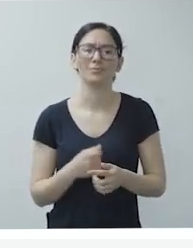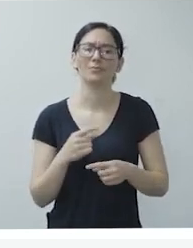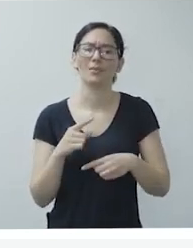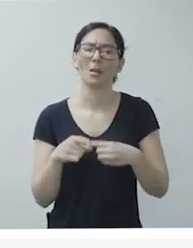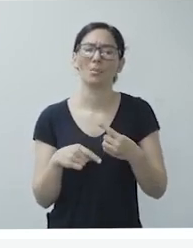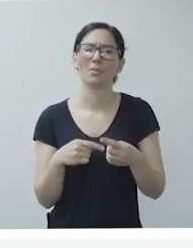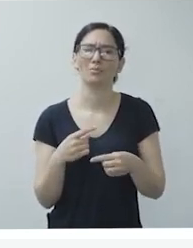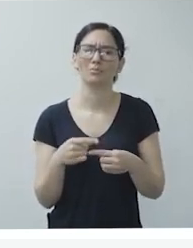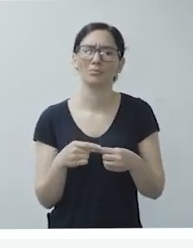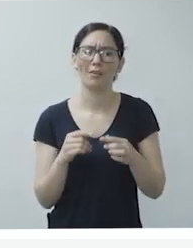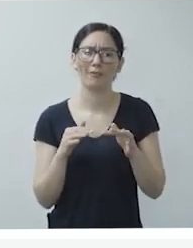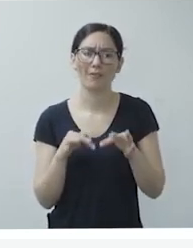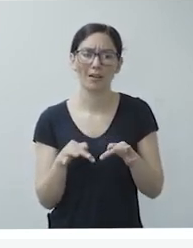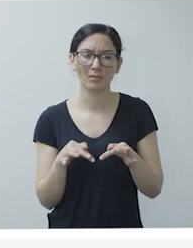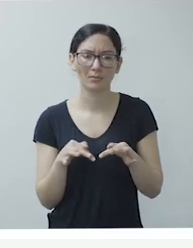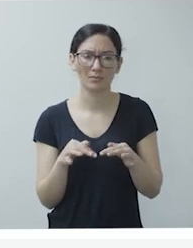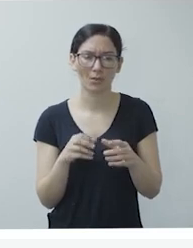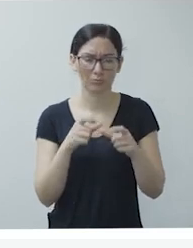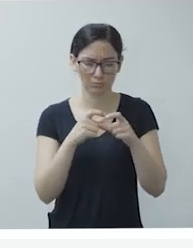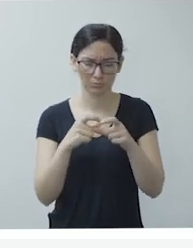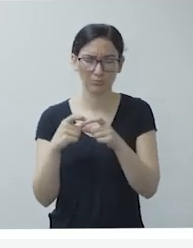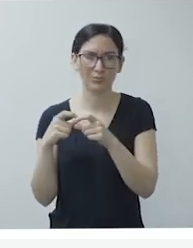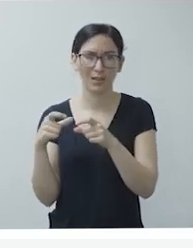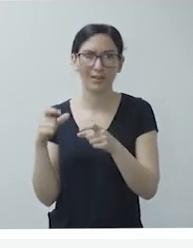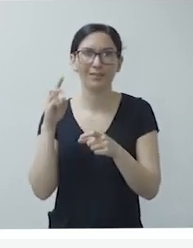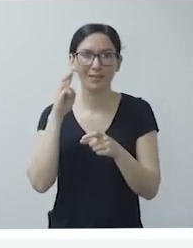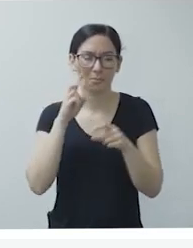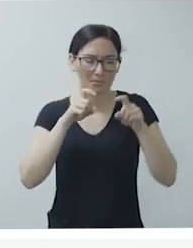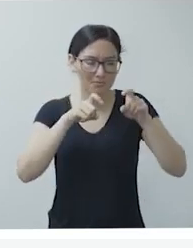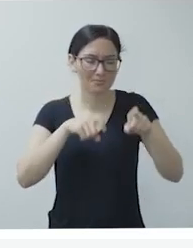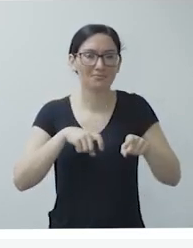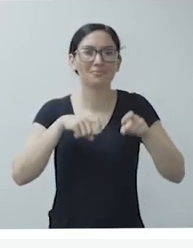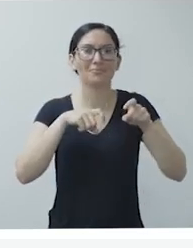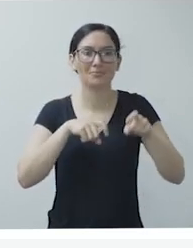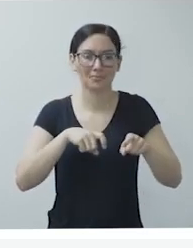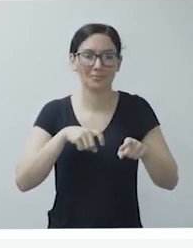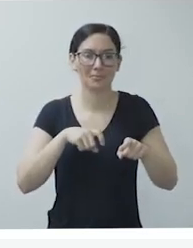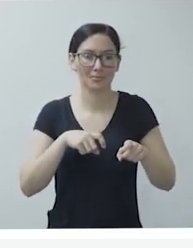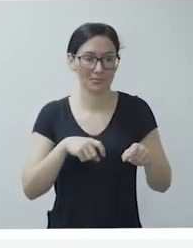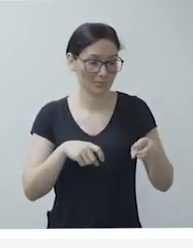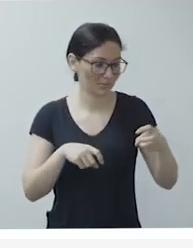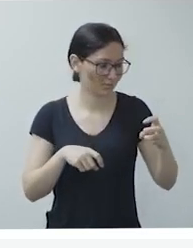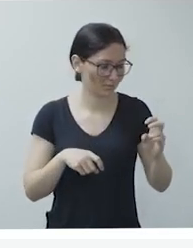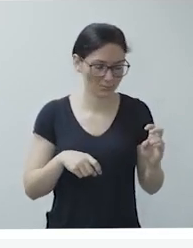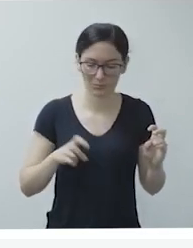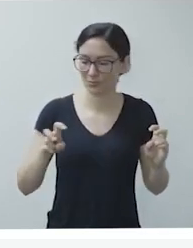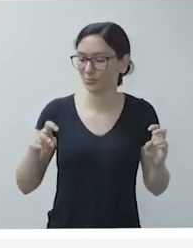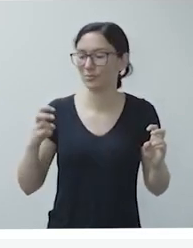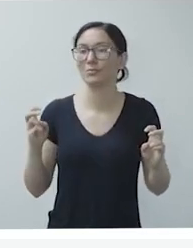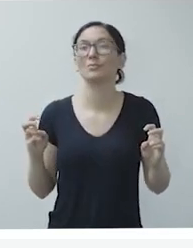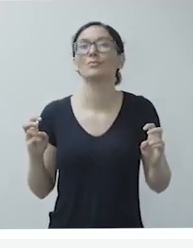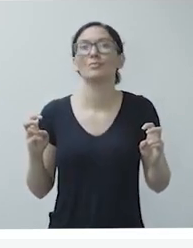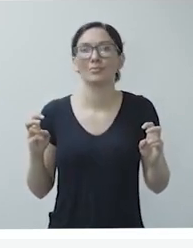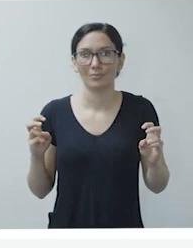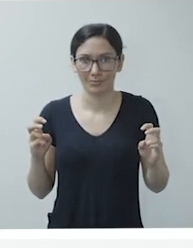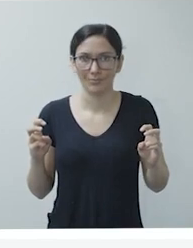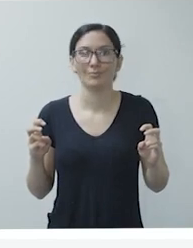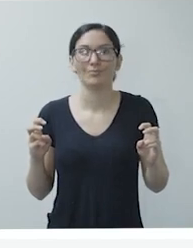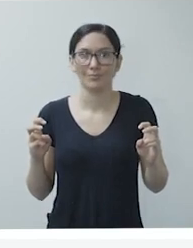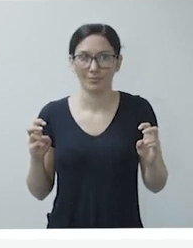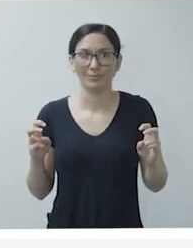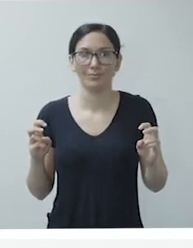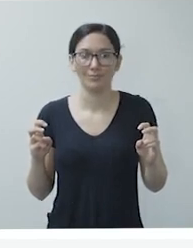aqueles bonequinhos da fazenda. A professora Cris ficou com cinco e a professora Márcia com